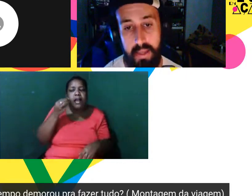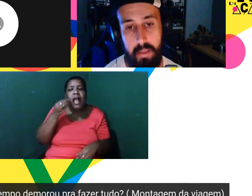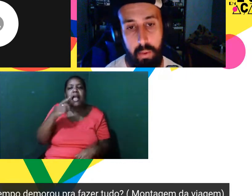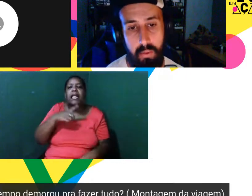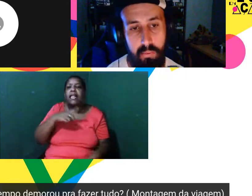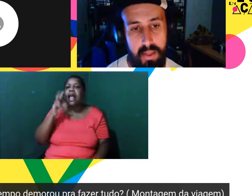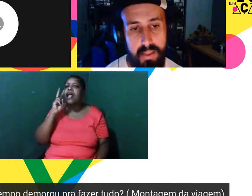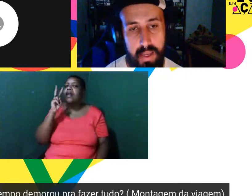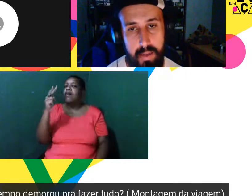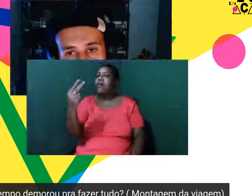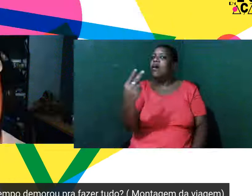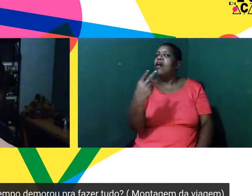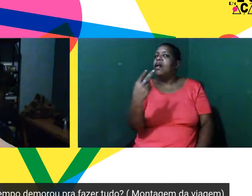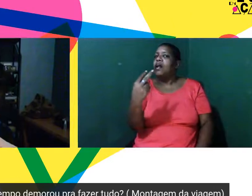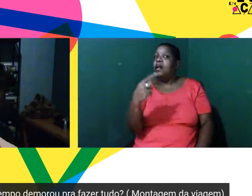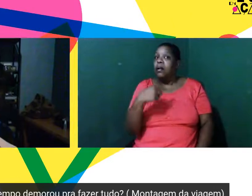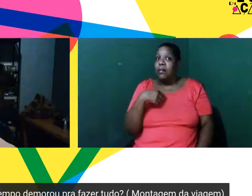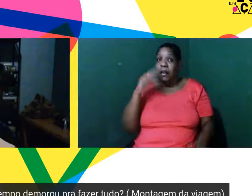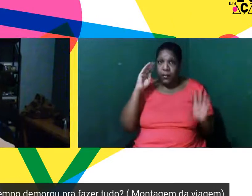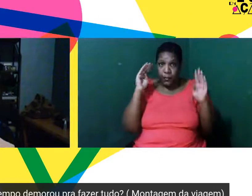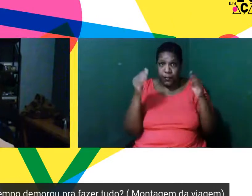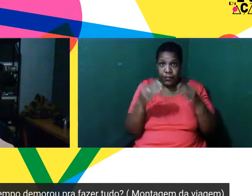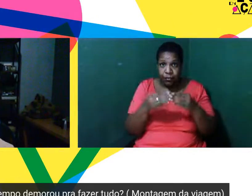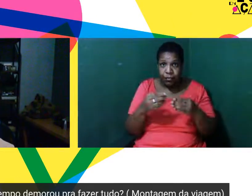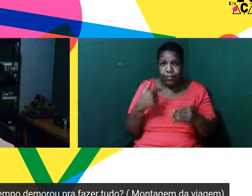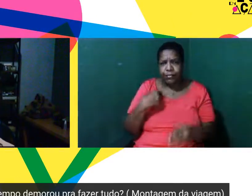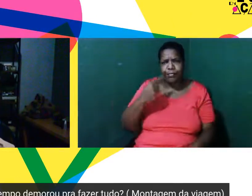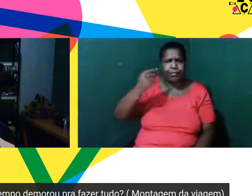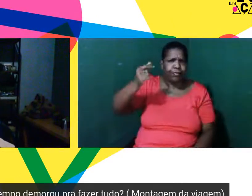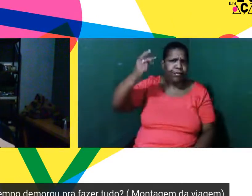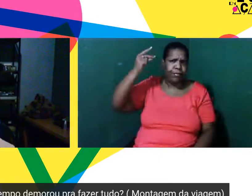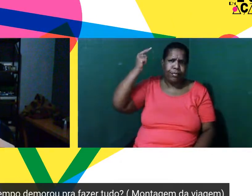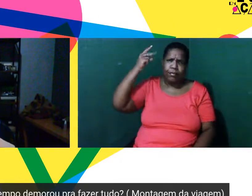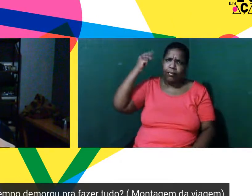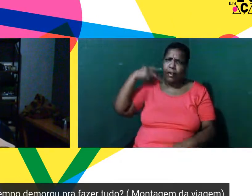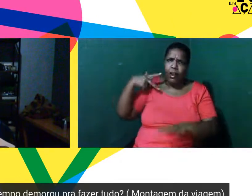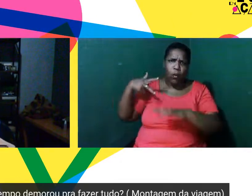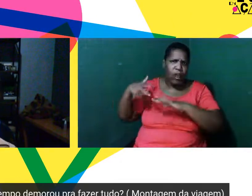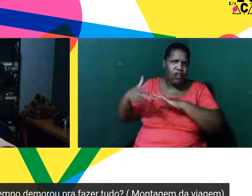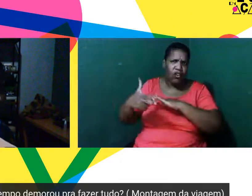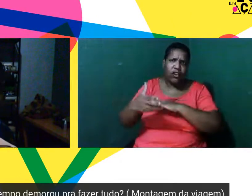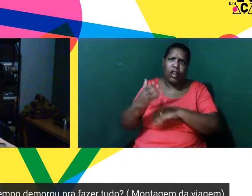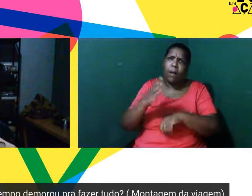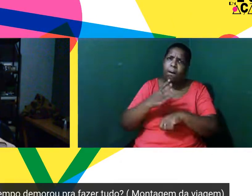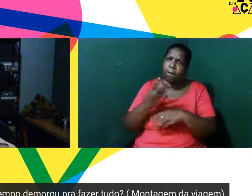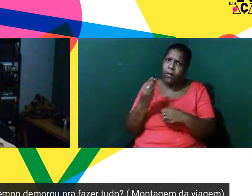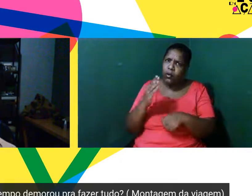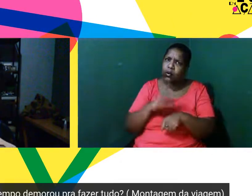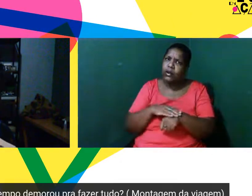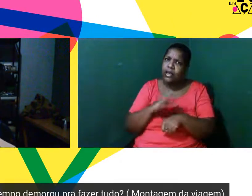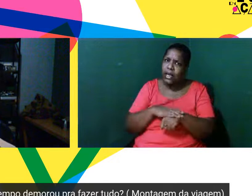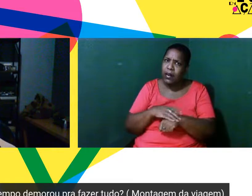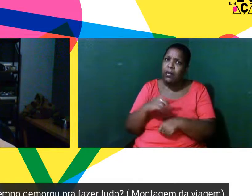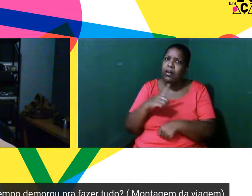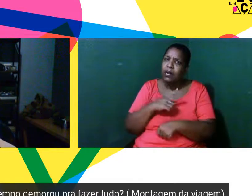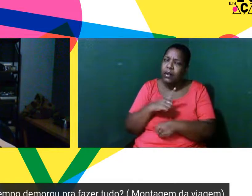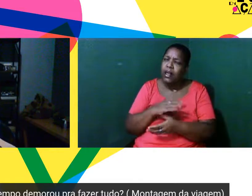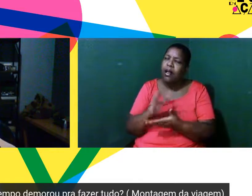assistindo Mas é bom frisar E como eu edito há muito tempo eu tenho algumas